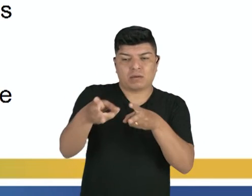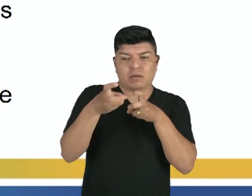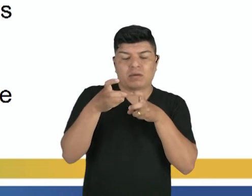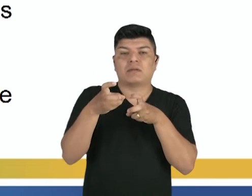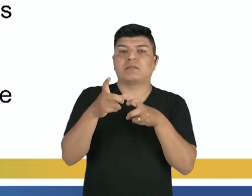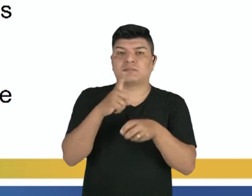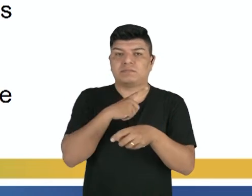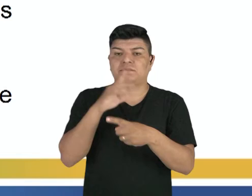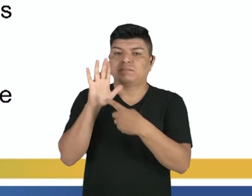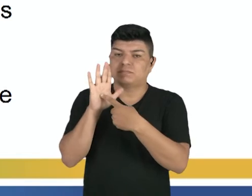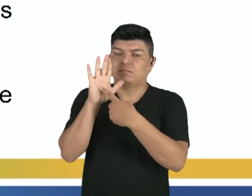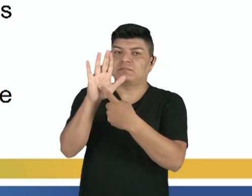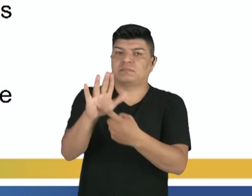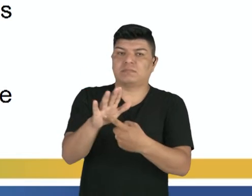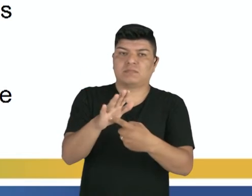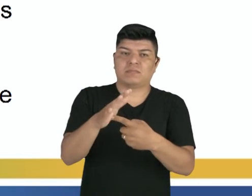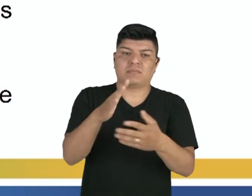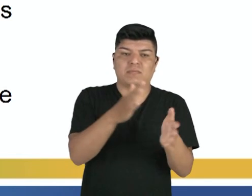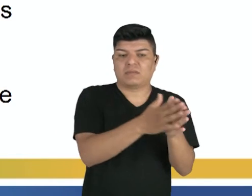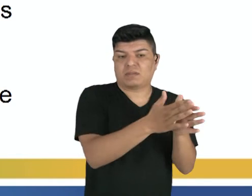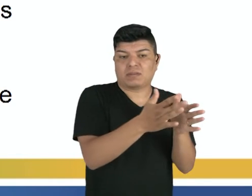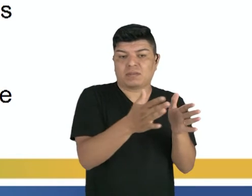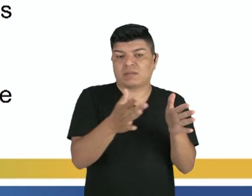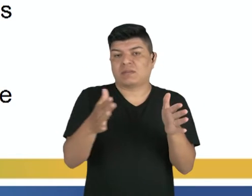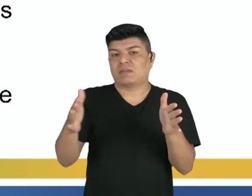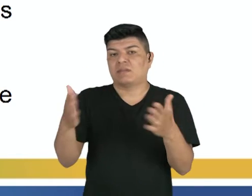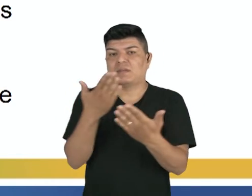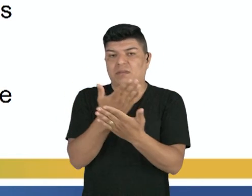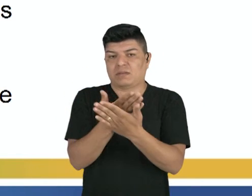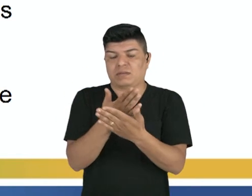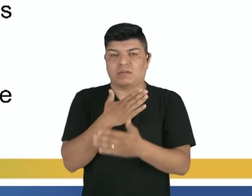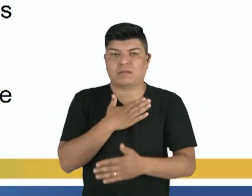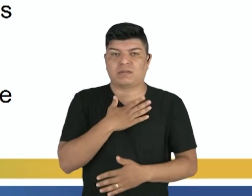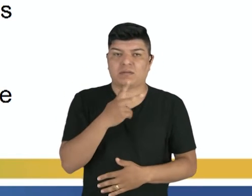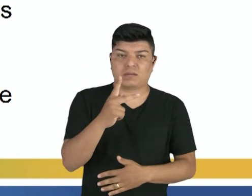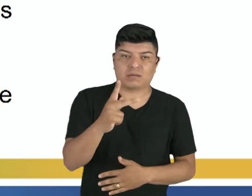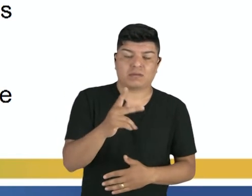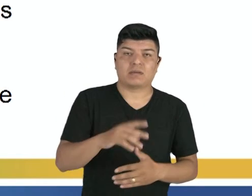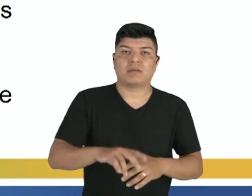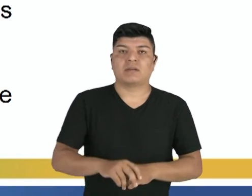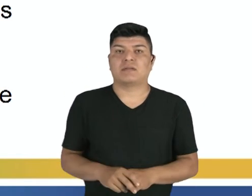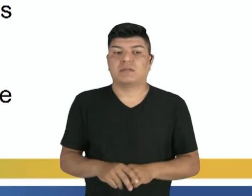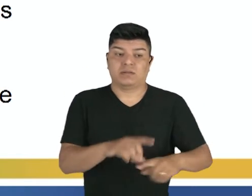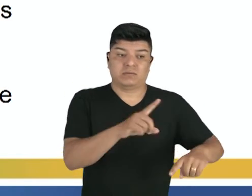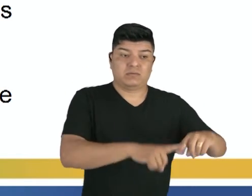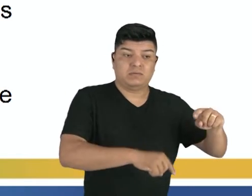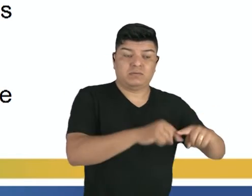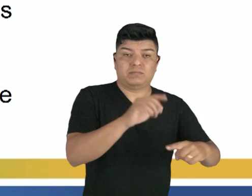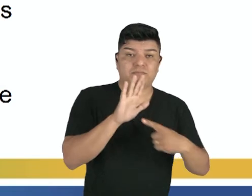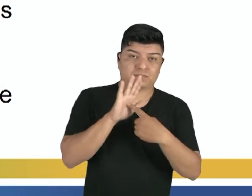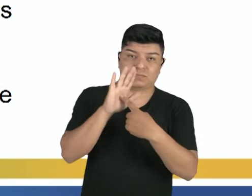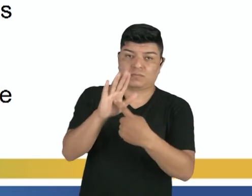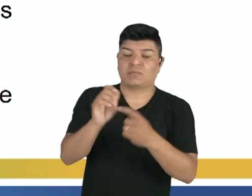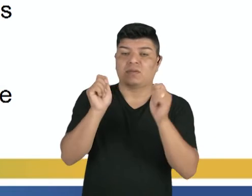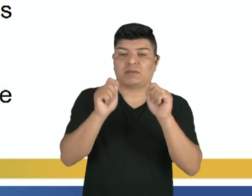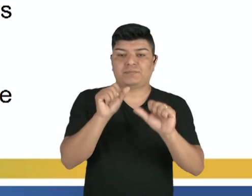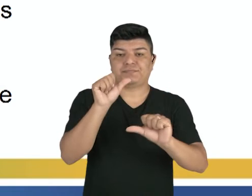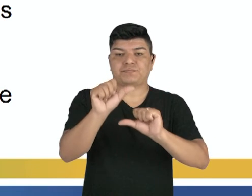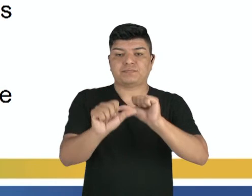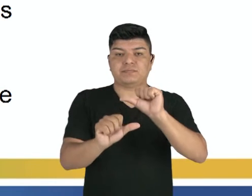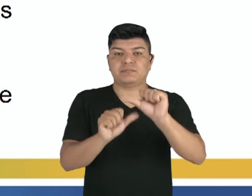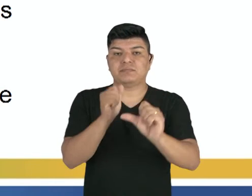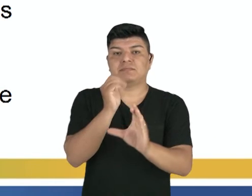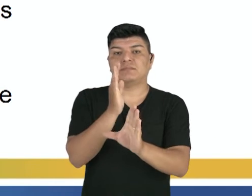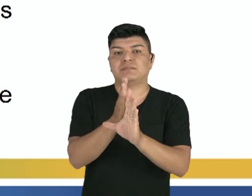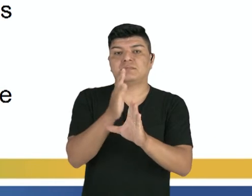aspectos que eu destaquei ao longo da minha fala a vocês. As condições materiais dadas que podem ser alteradas